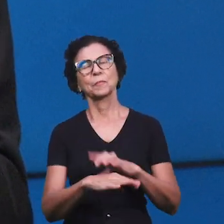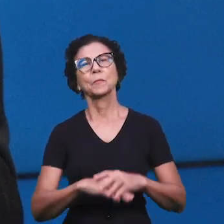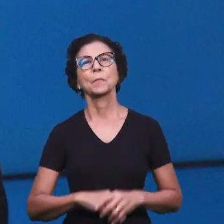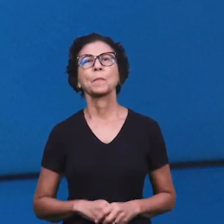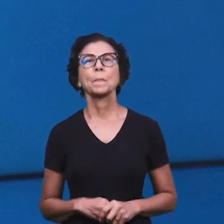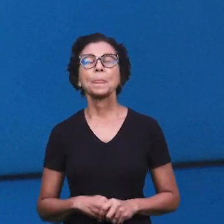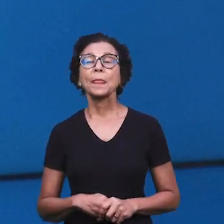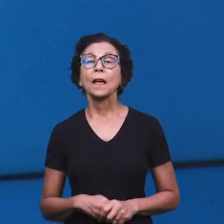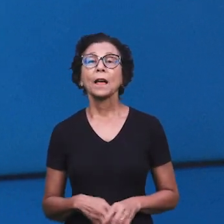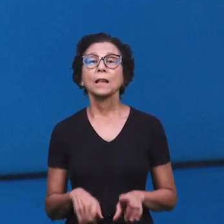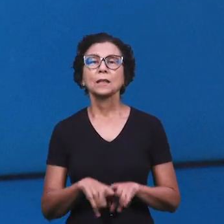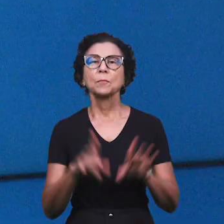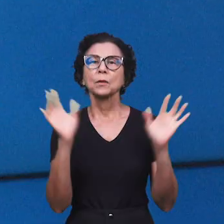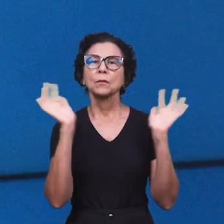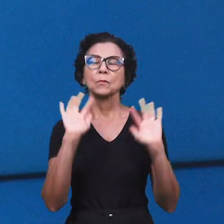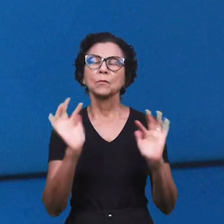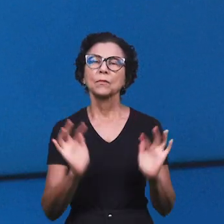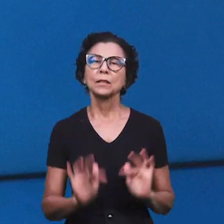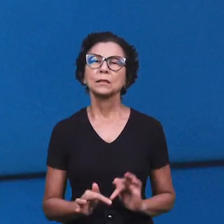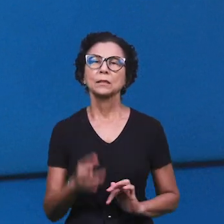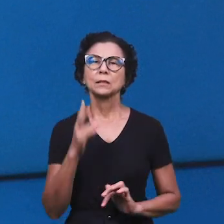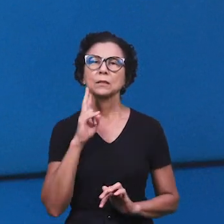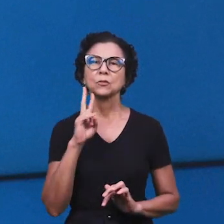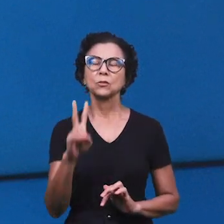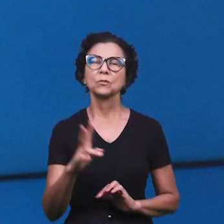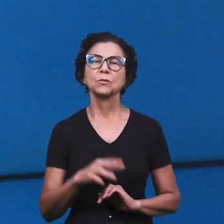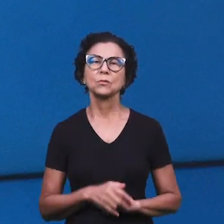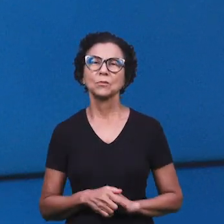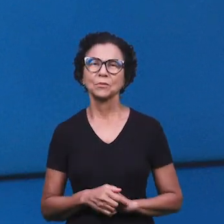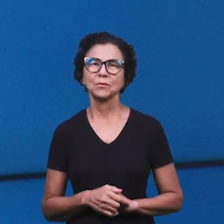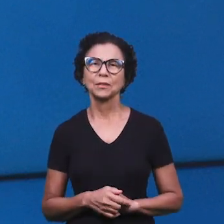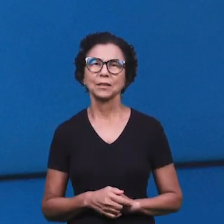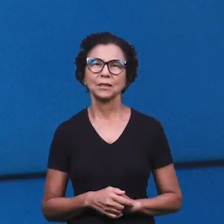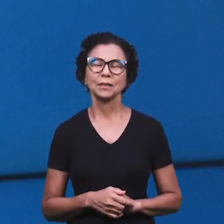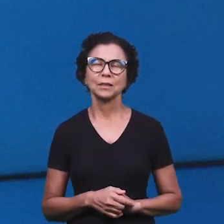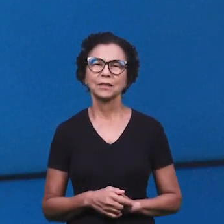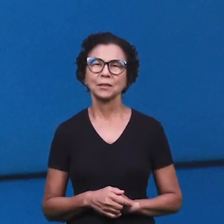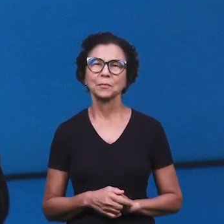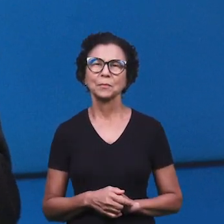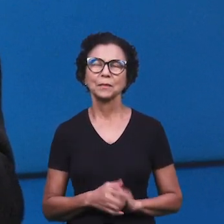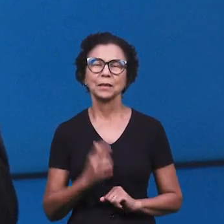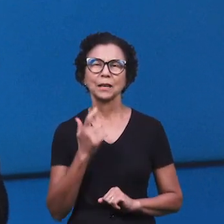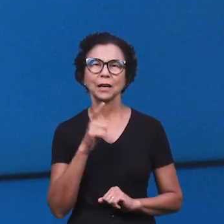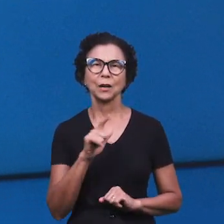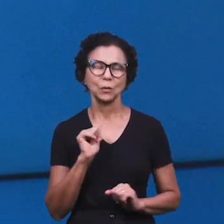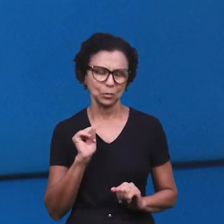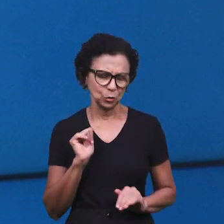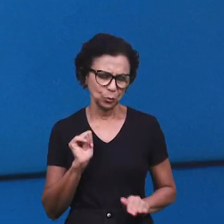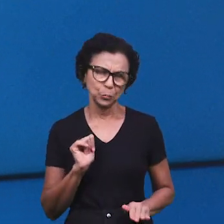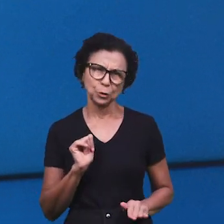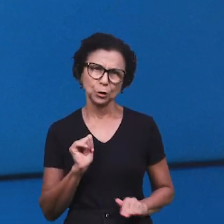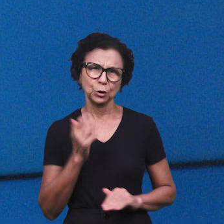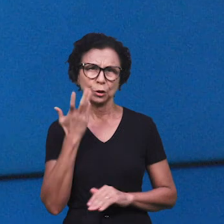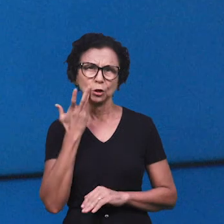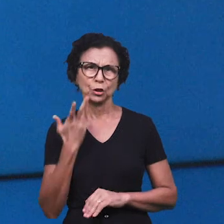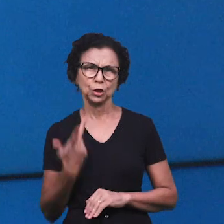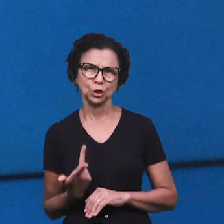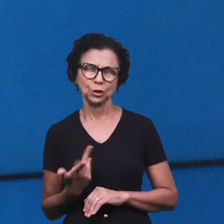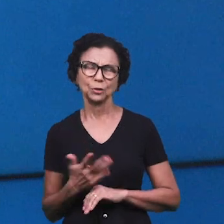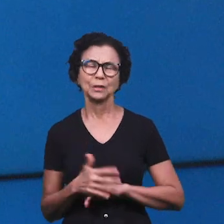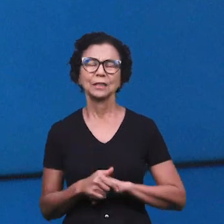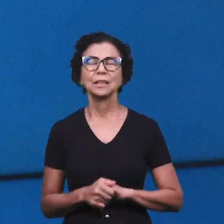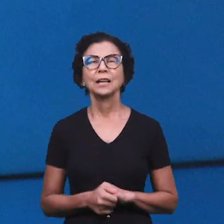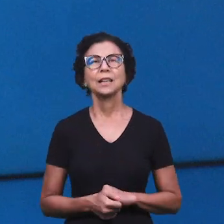fiquei muito feliz em ver também a Heaven Sintra dando ali uma informação maravilhosa, que enquanto ela respondia